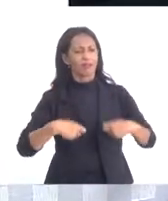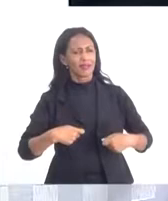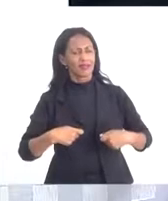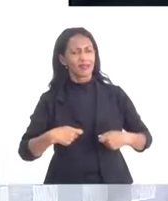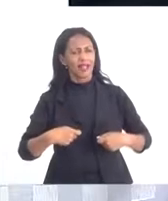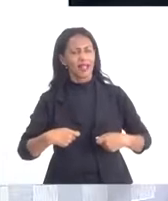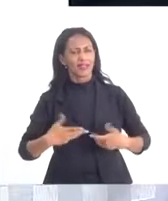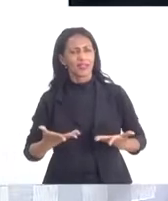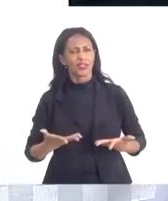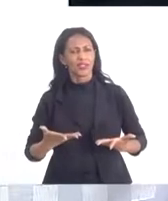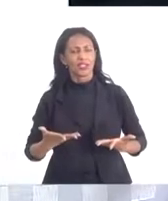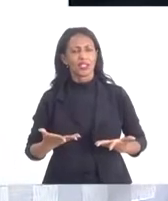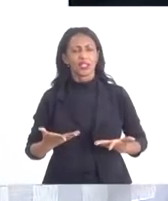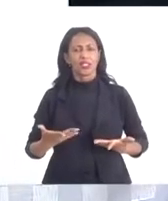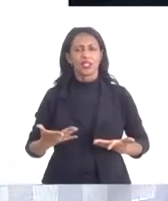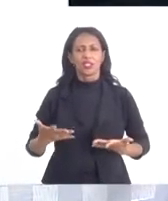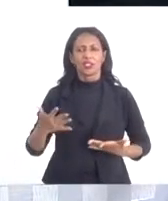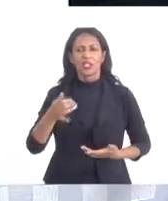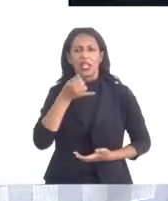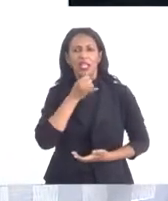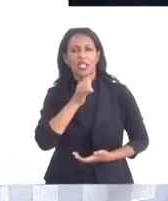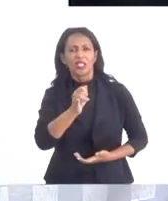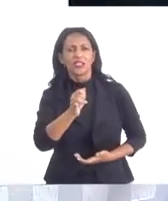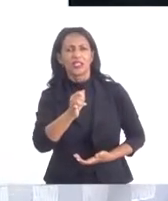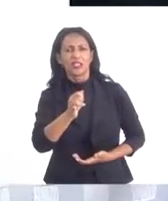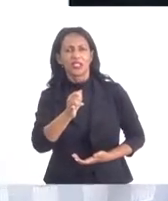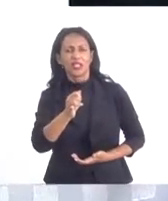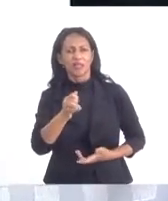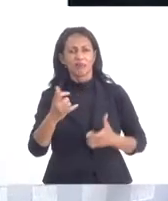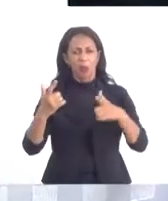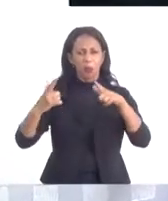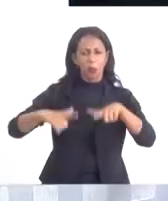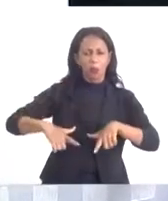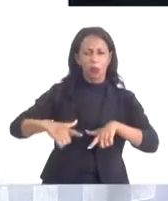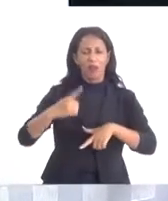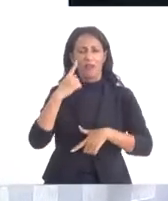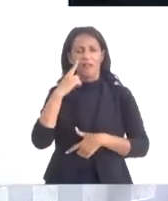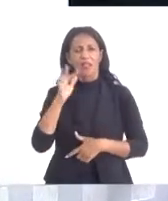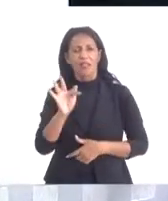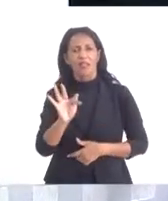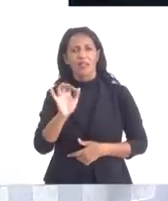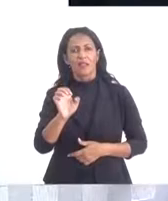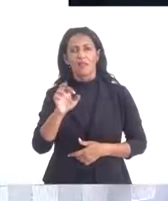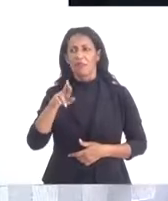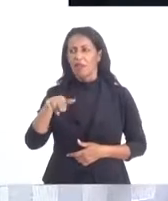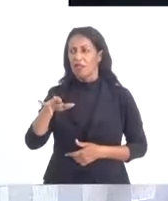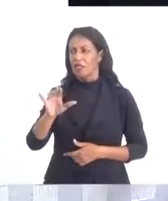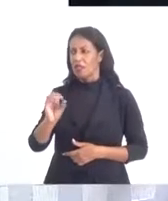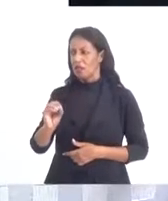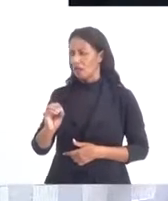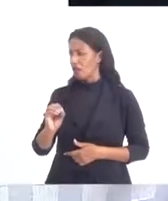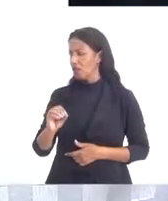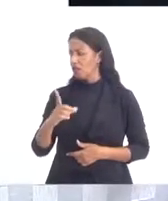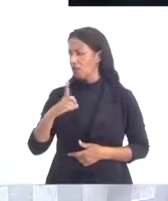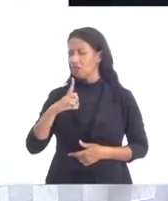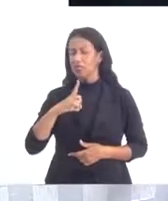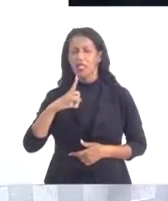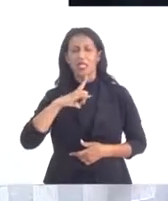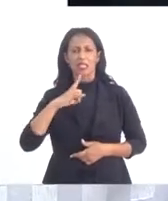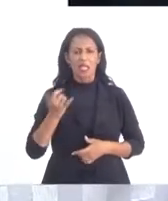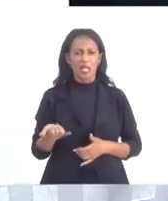numa subestação de energia. A gente viu, por exemplo, o Fernando da Copapa dizer que tem